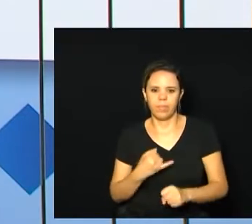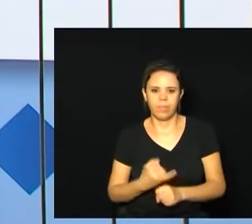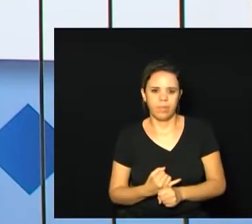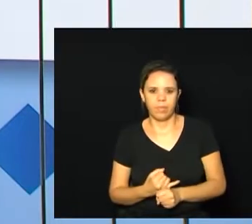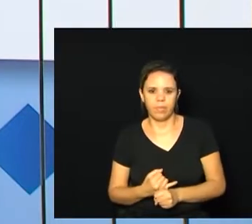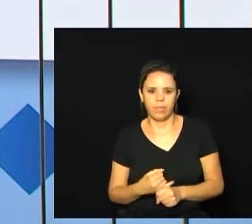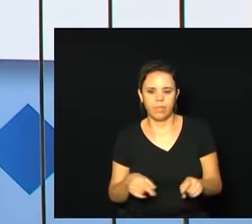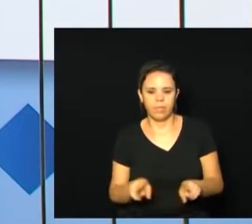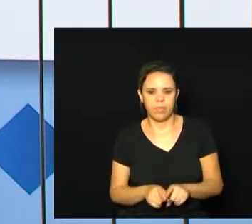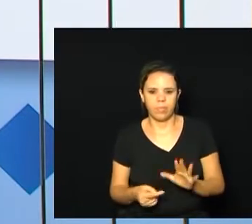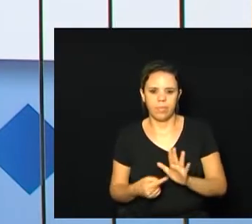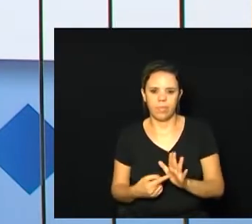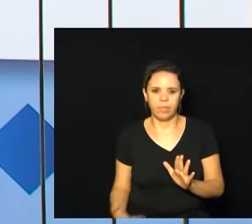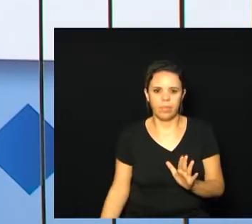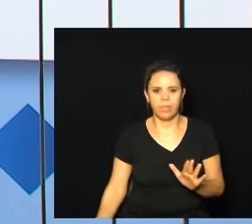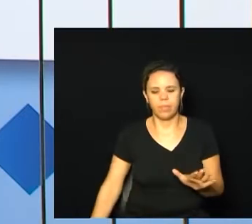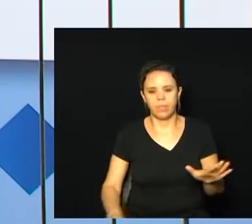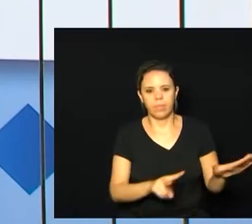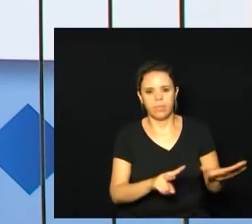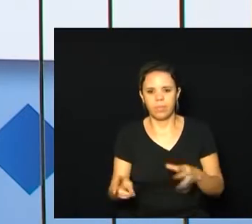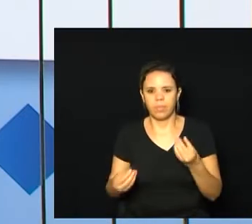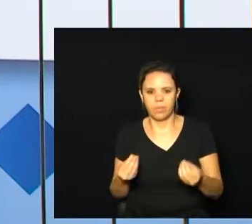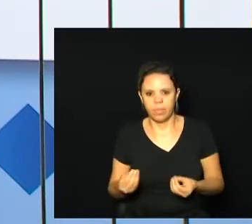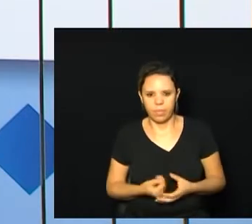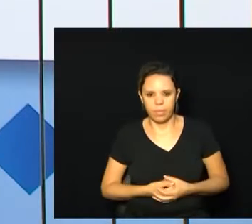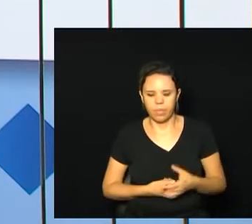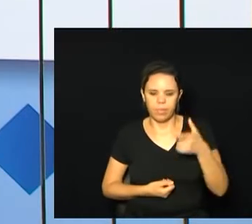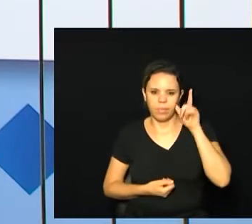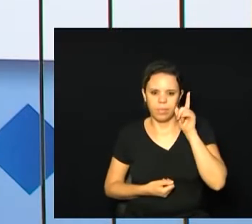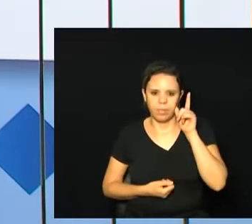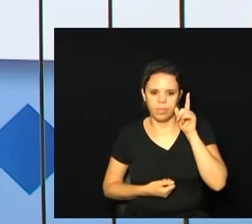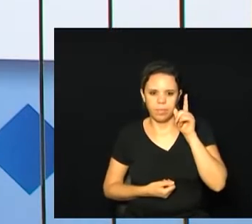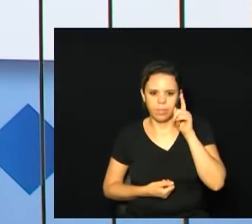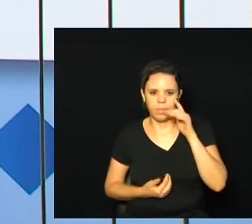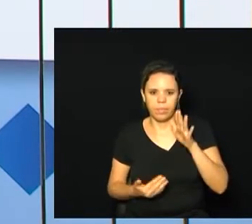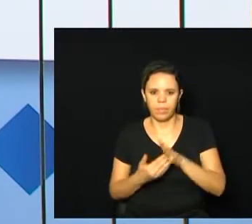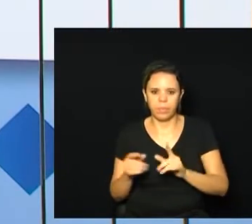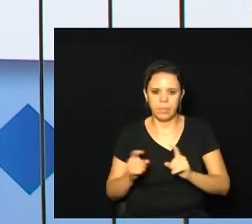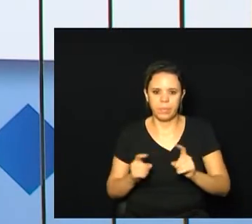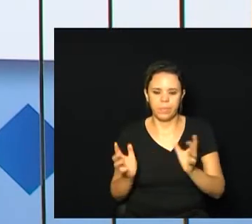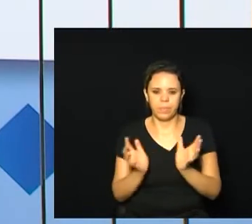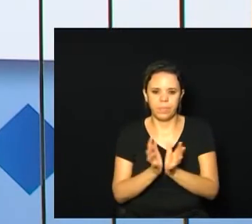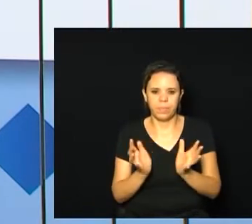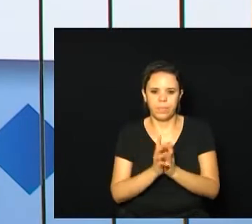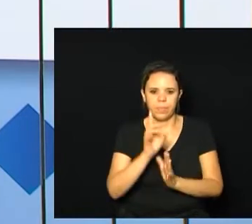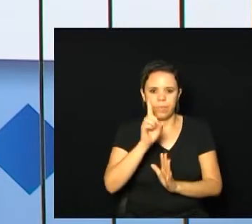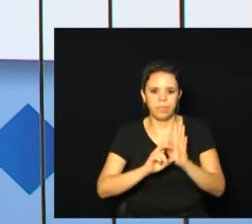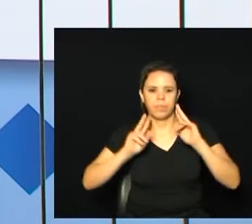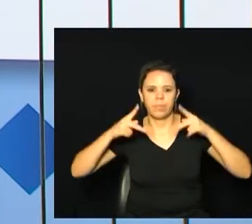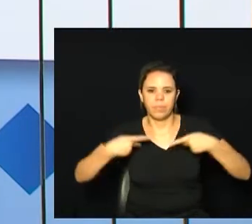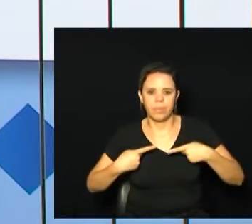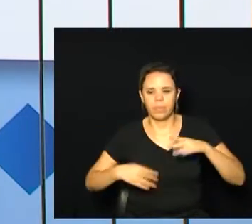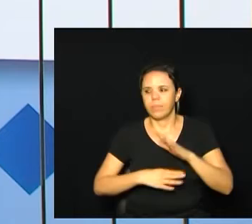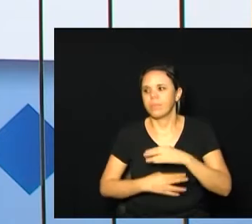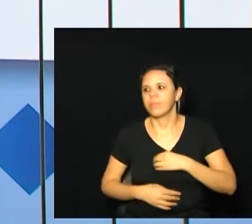a gente também vai mostrar aqui no meio da semana como foi. Ontem aconteceu a última reunião da Comissão de Direitos Humanos aqui